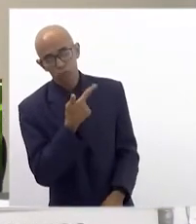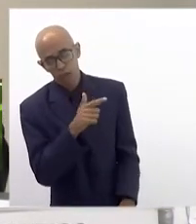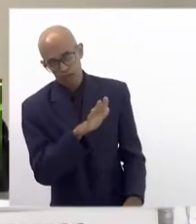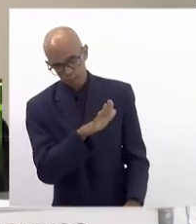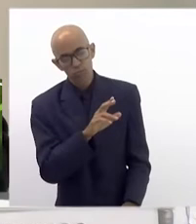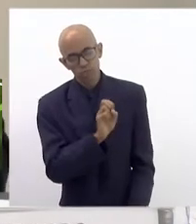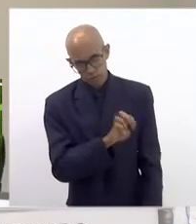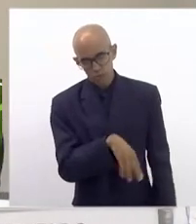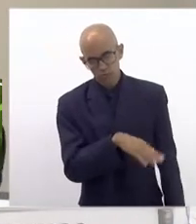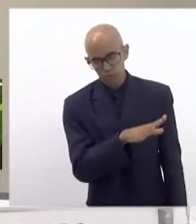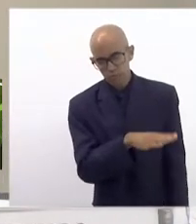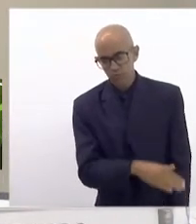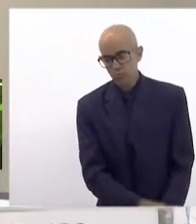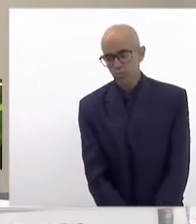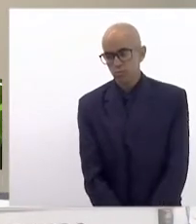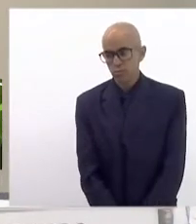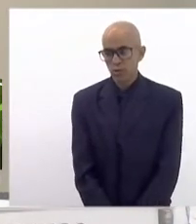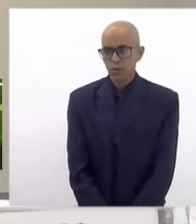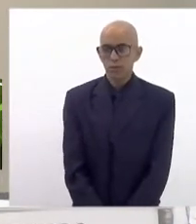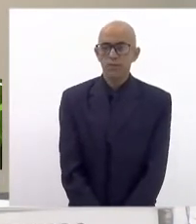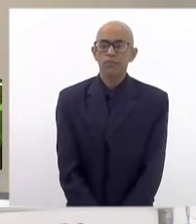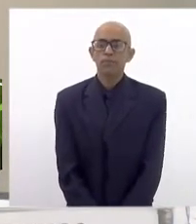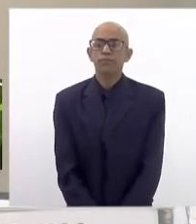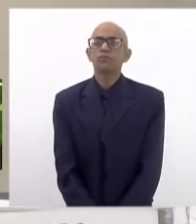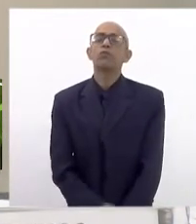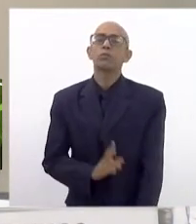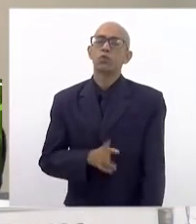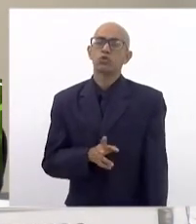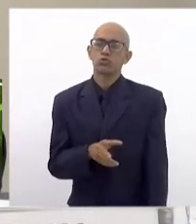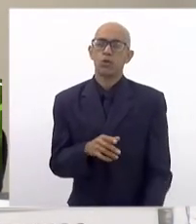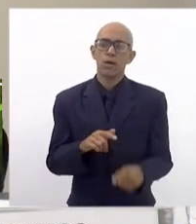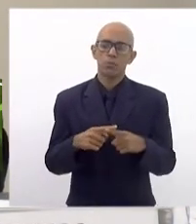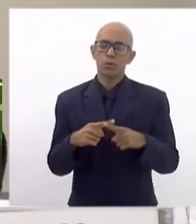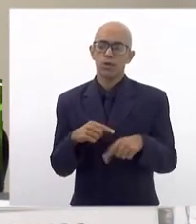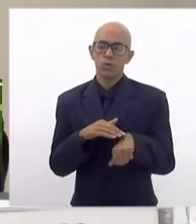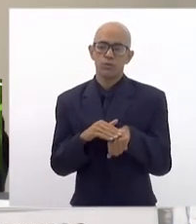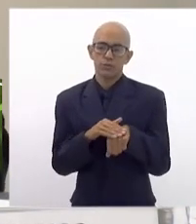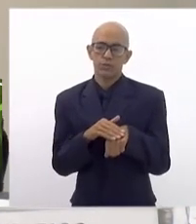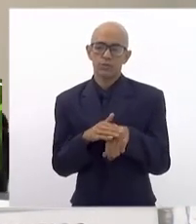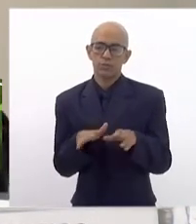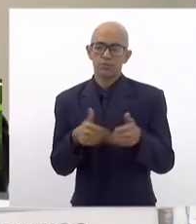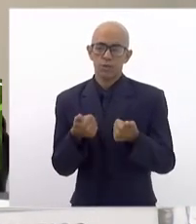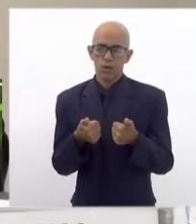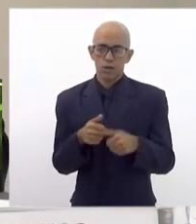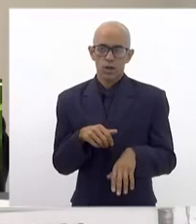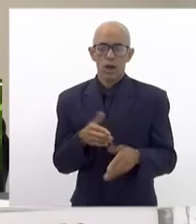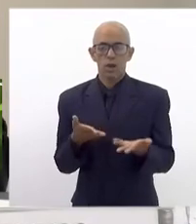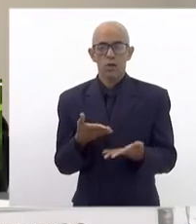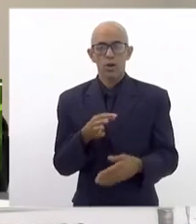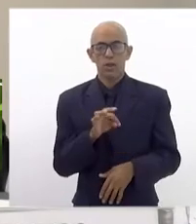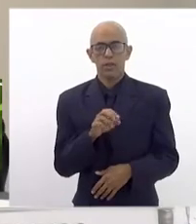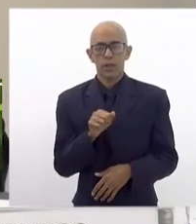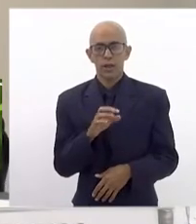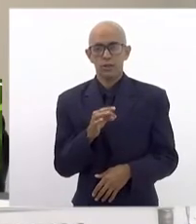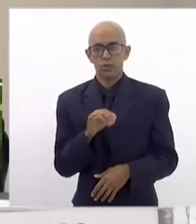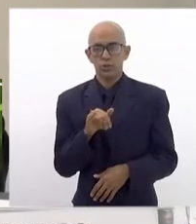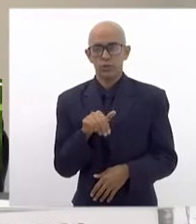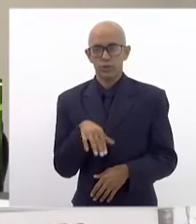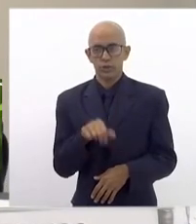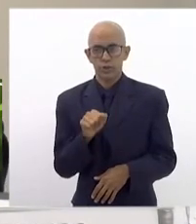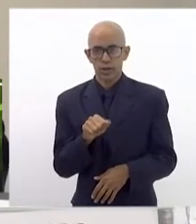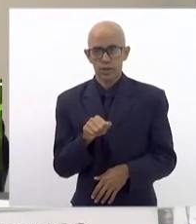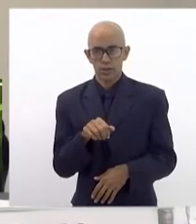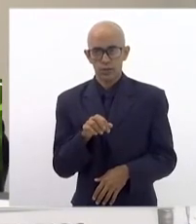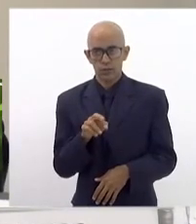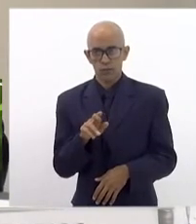seguir aqui, porque conversando a gente vai melhorando as nossas ideias. Eu vou passar a palavra para Tatiana Branches, da Firjan, e